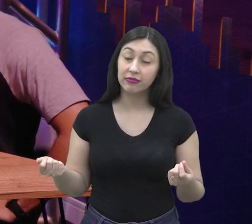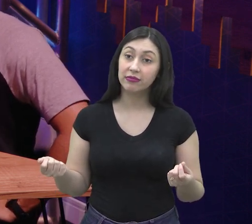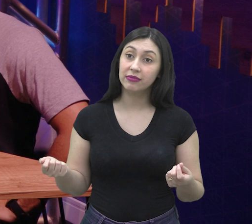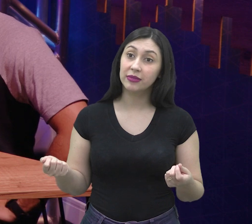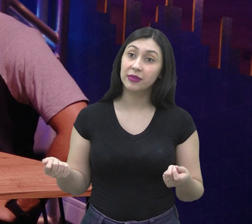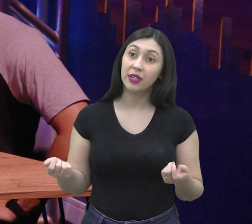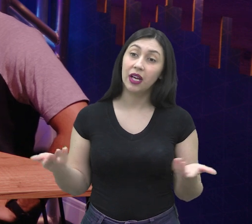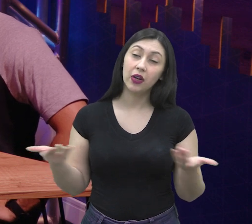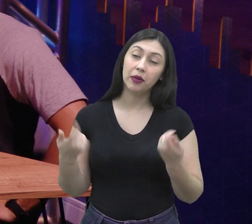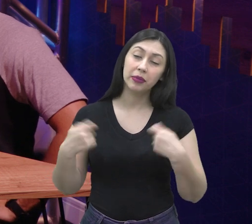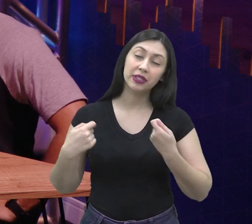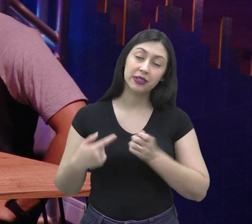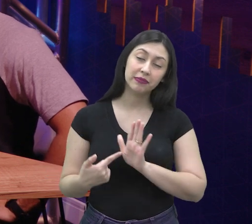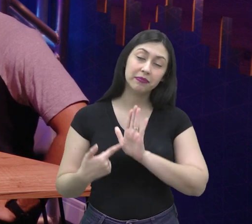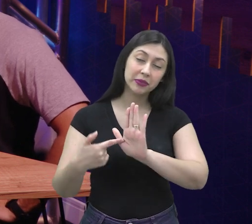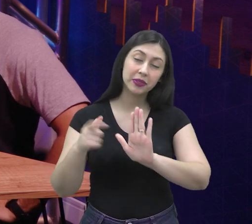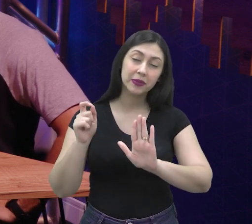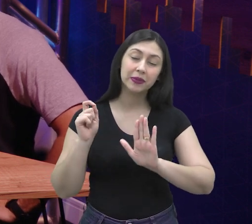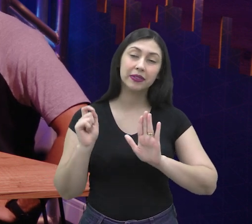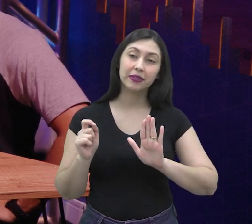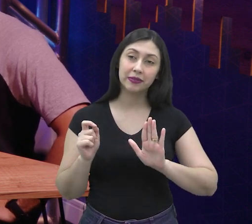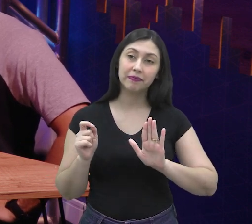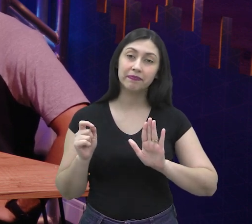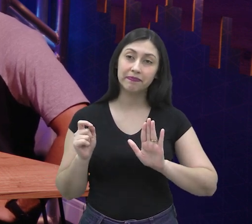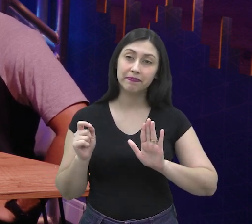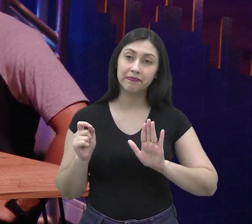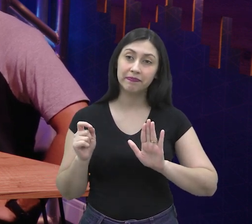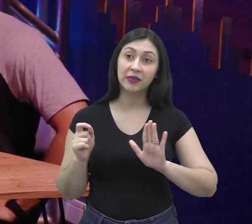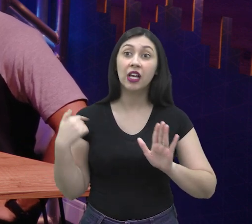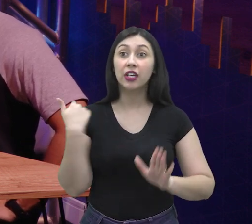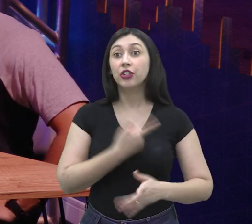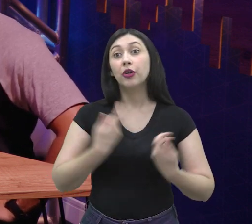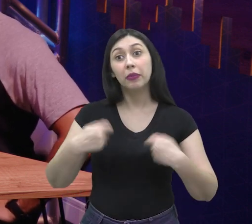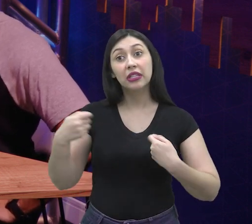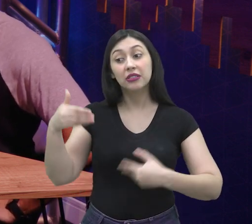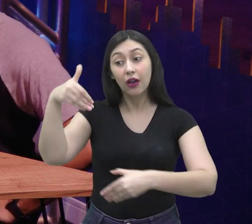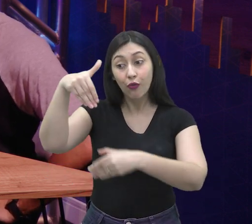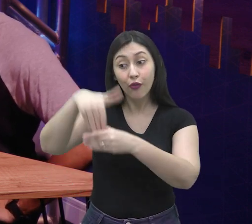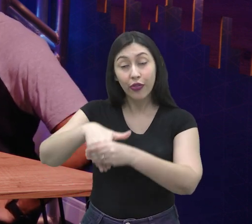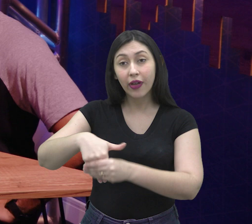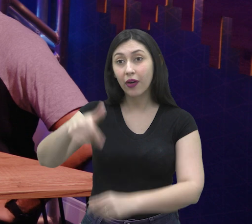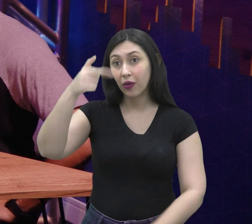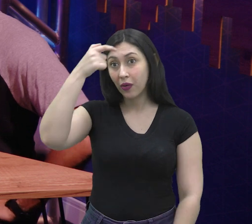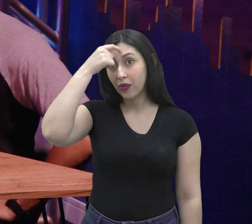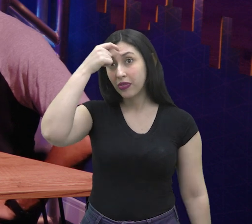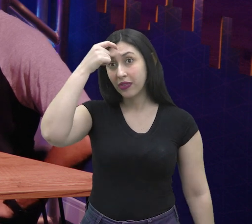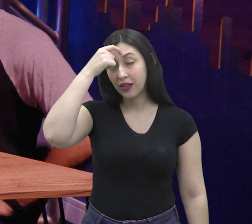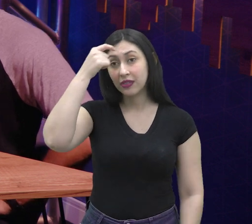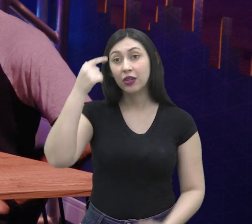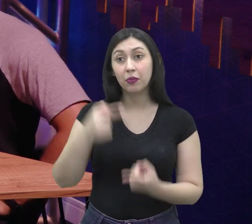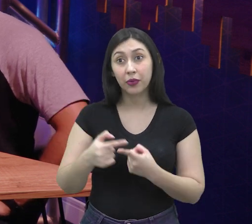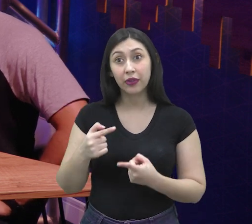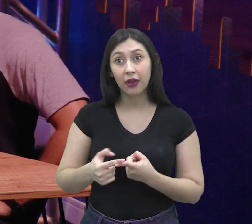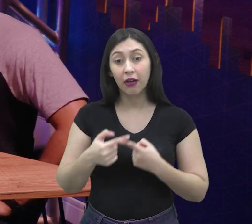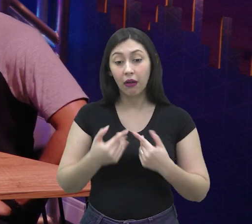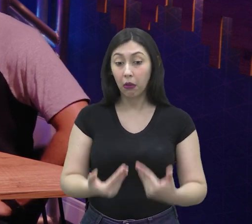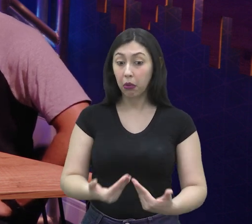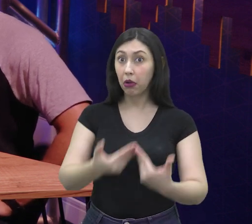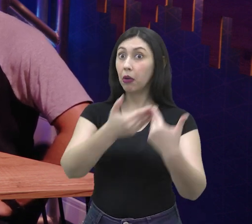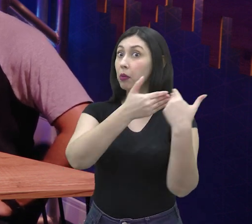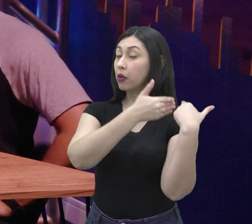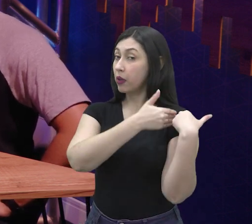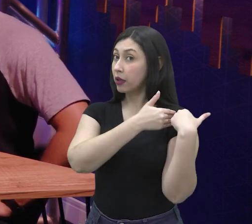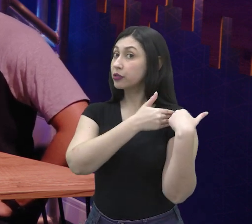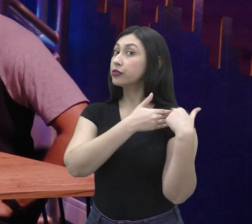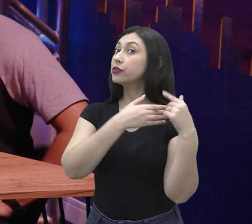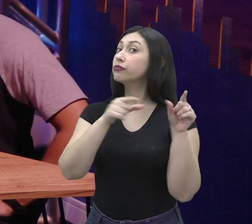coisa a deixar nesse final, além de que vote conscientemente, porque quem tem que fazer alguma coisa em relação